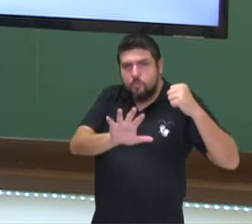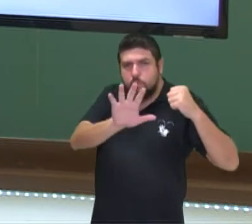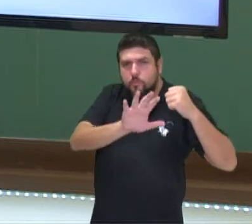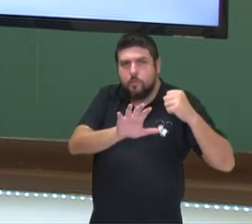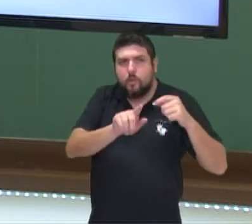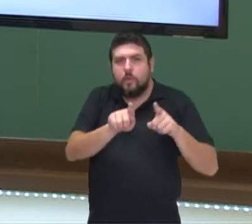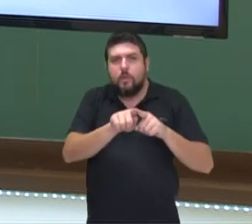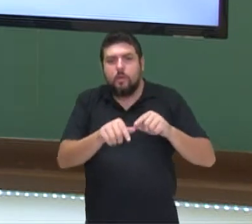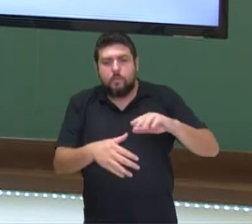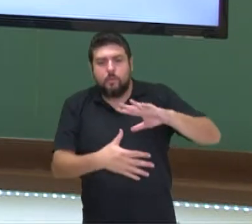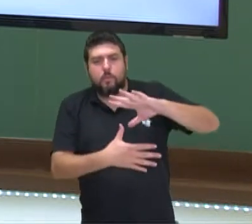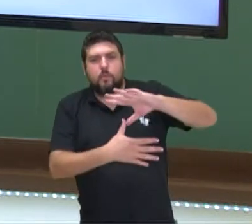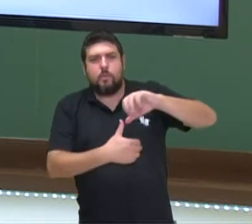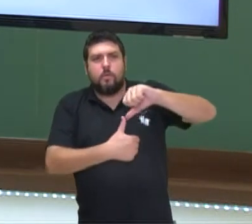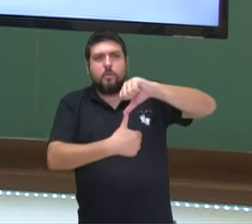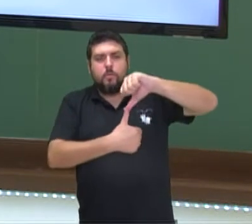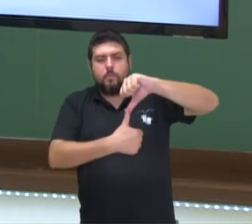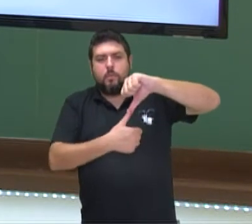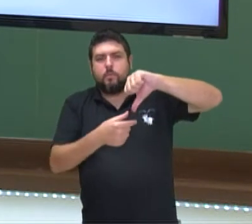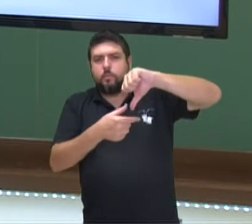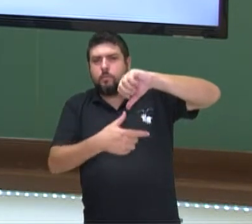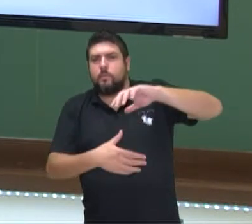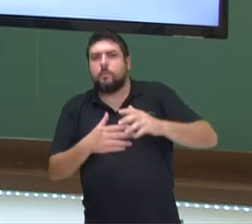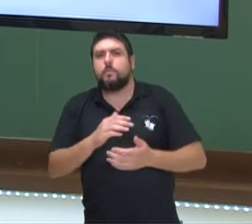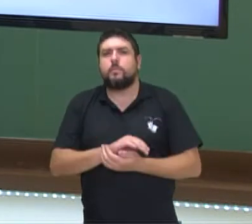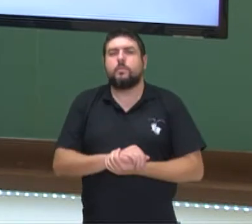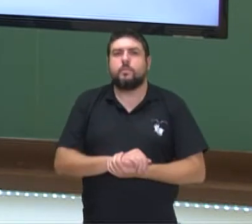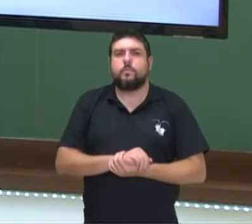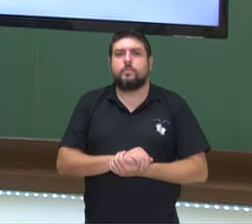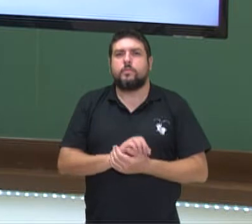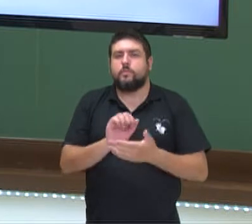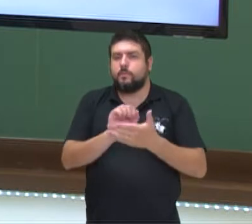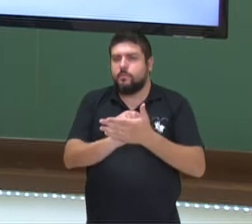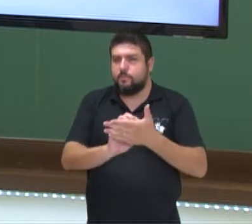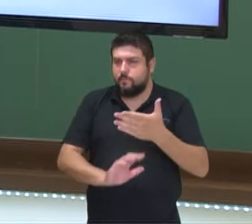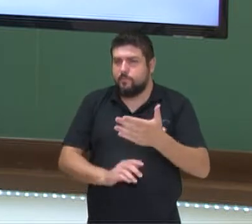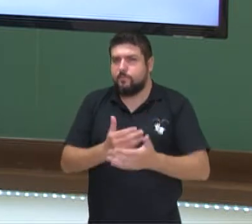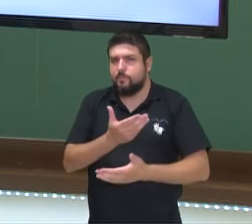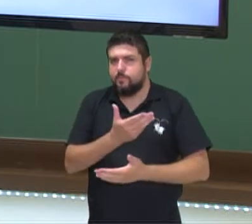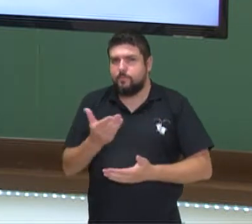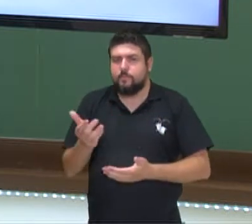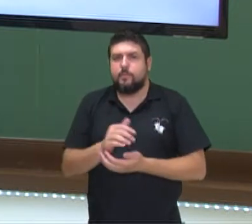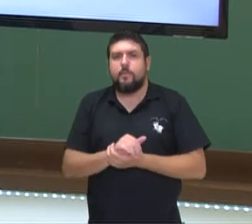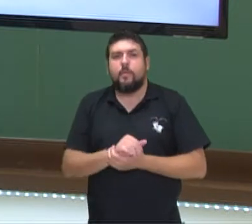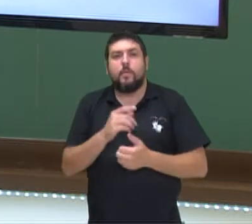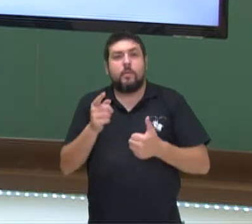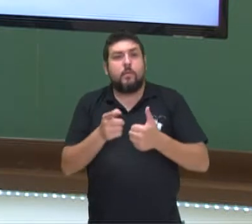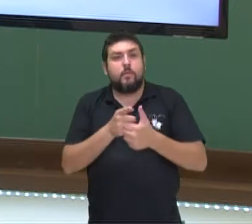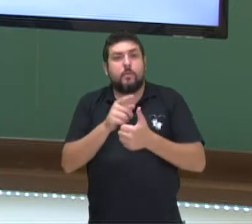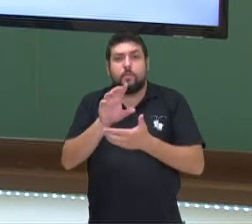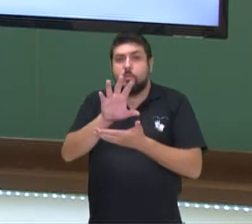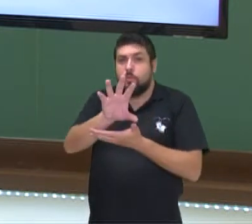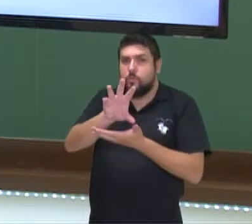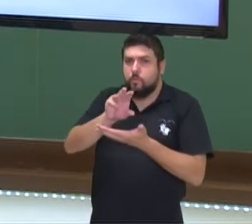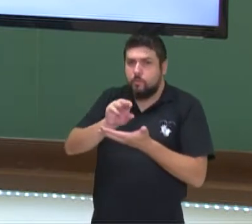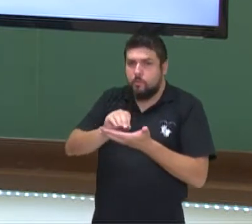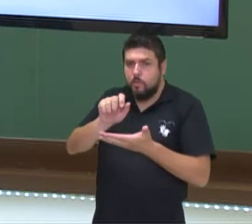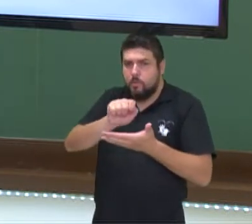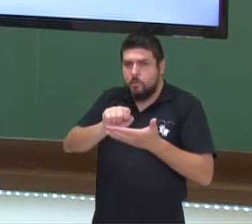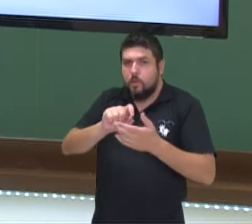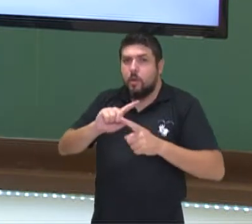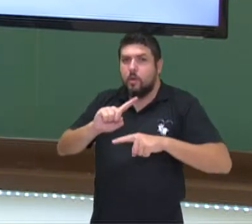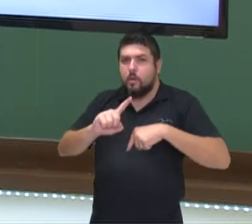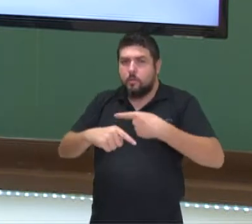se localizar a civilização maia, né? Olha aqui uma atividade, né? Vamos copiar a atividade, vamos responder e não